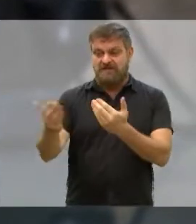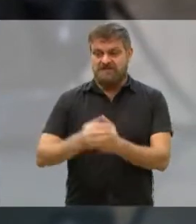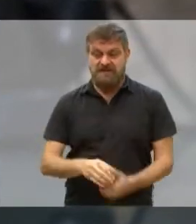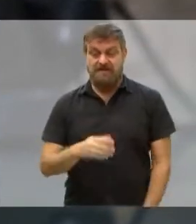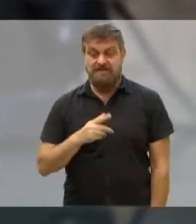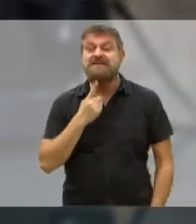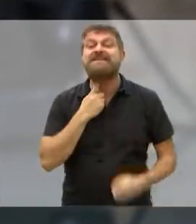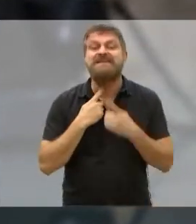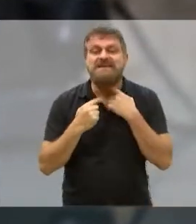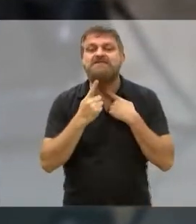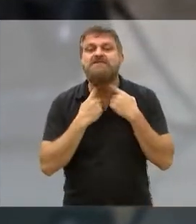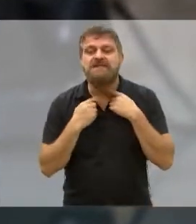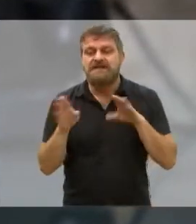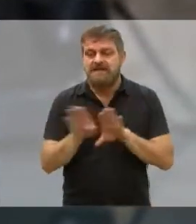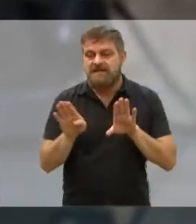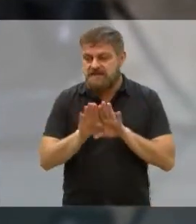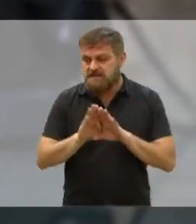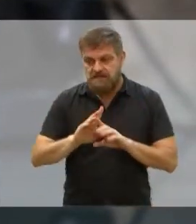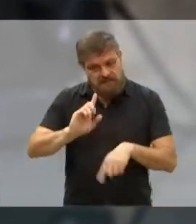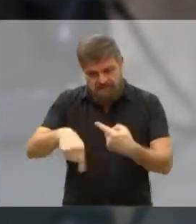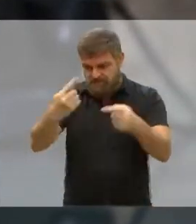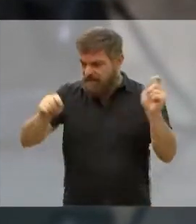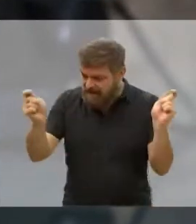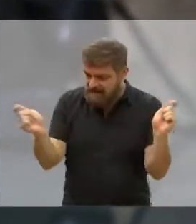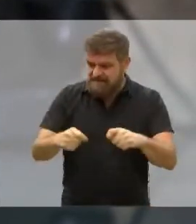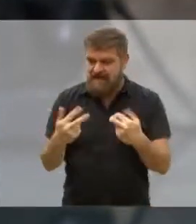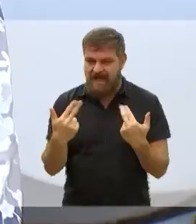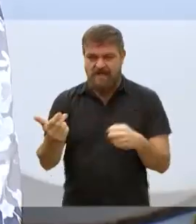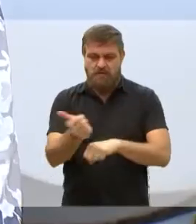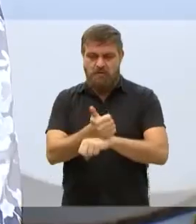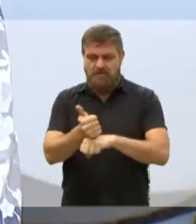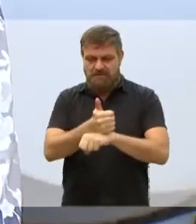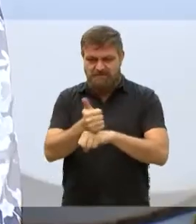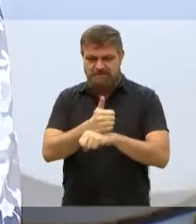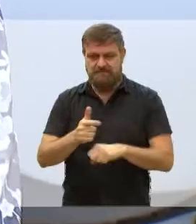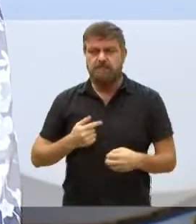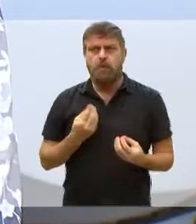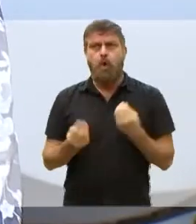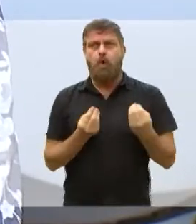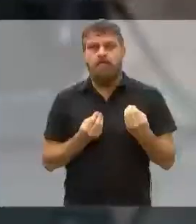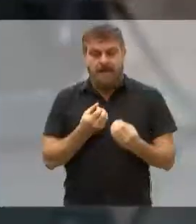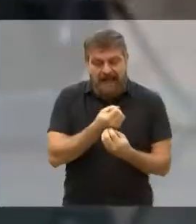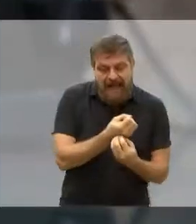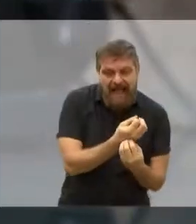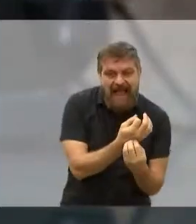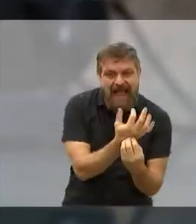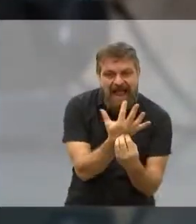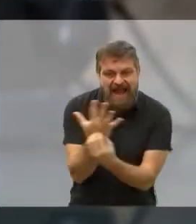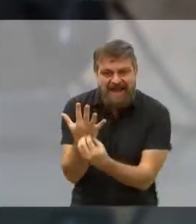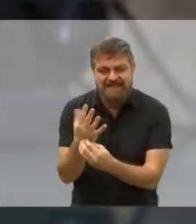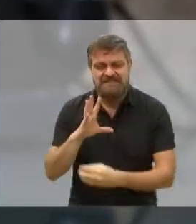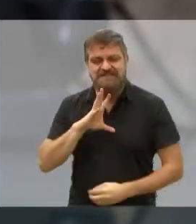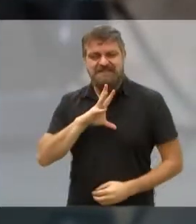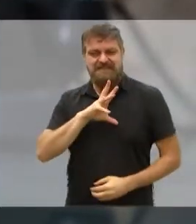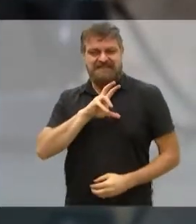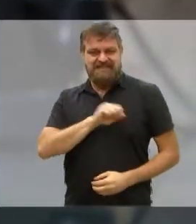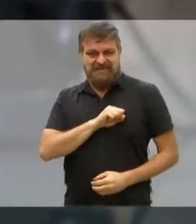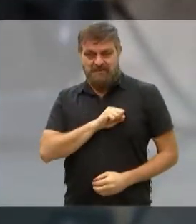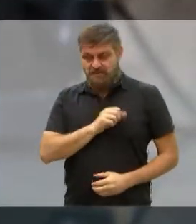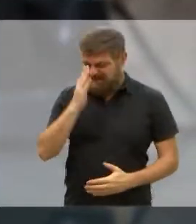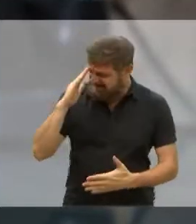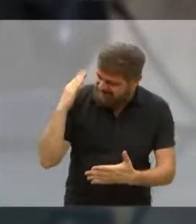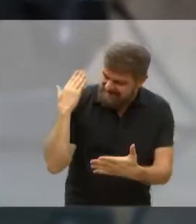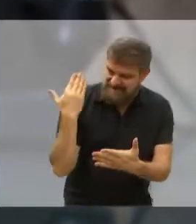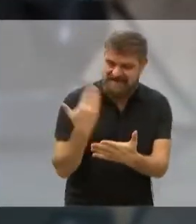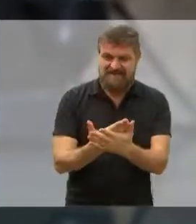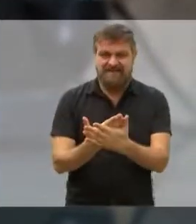jovem fica mais atrativo e é terapêutico do mesmo jeito. E daí eu trouxe a arte para isso, como eu tenho essa formação, eu gosto